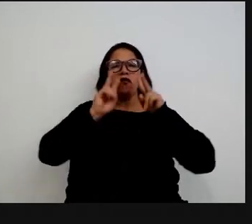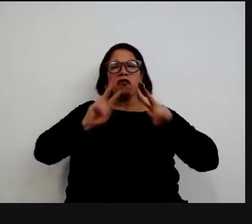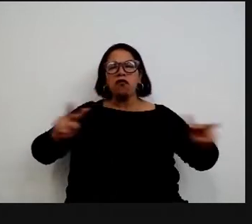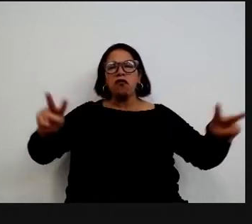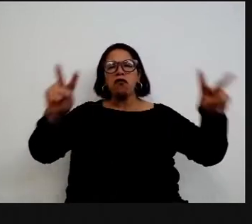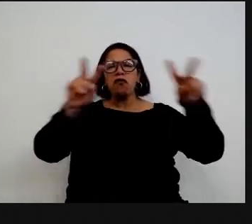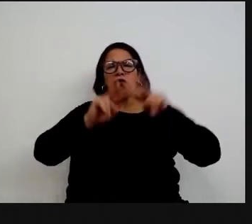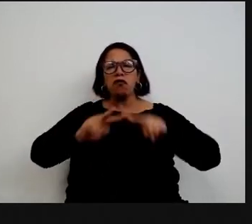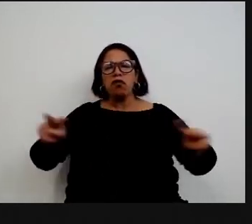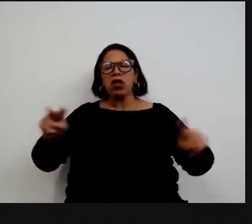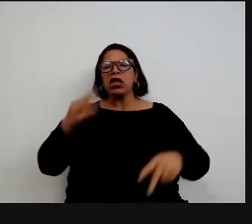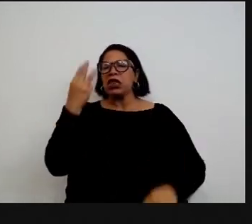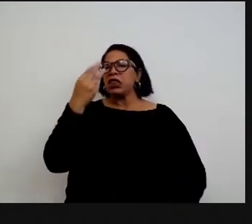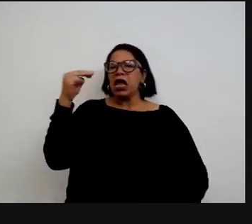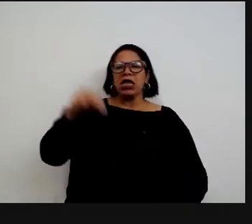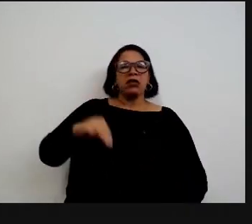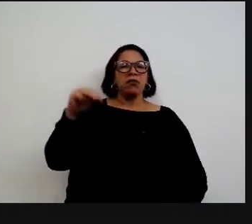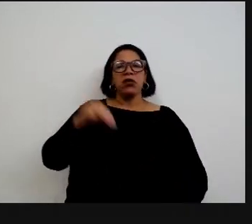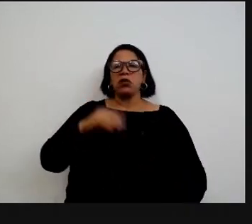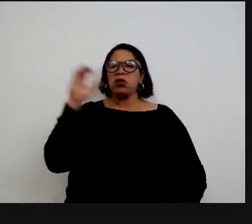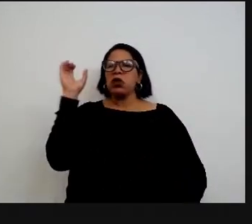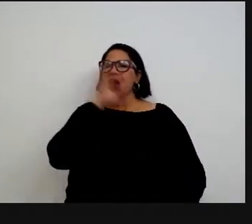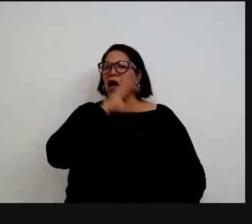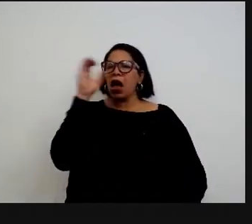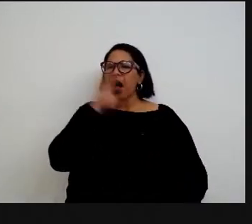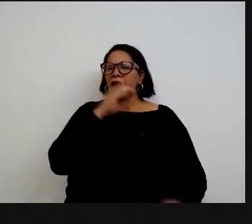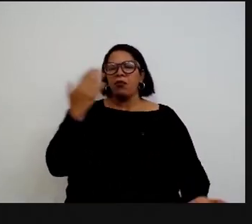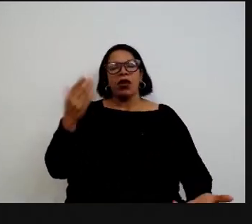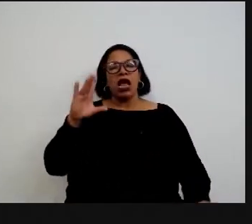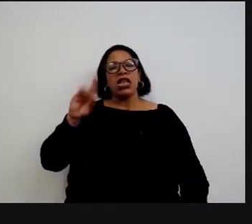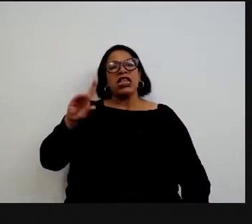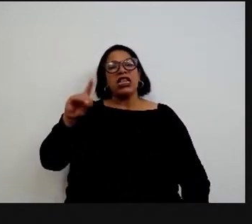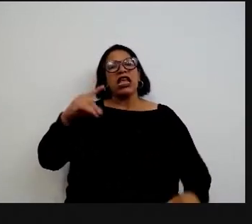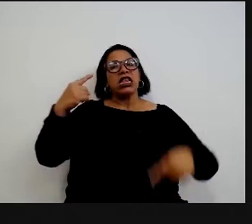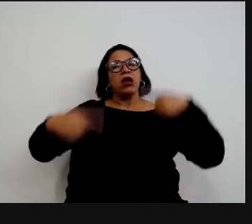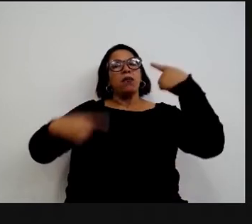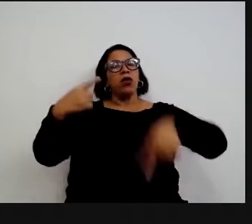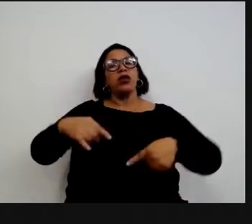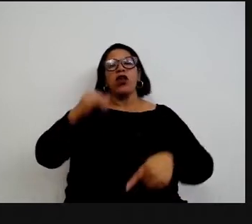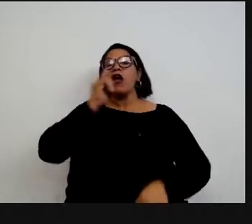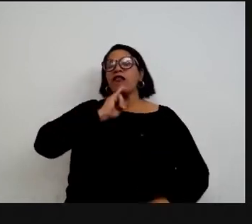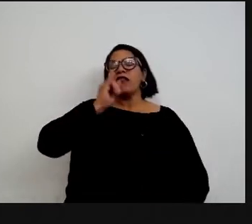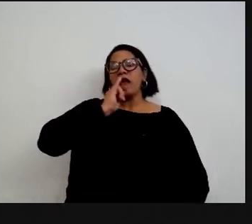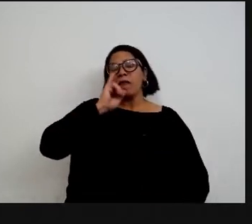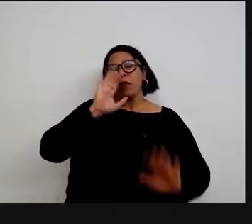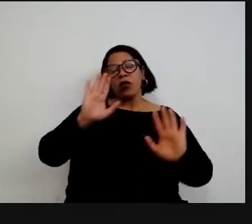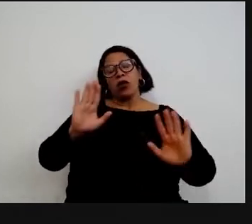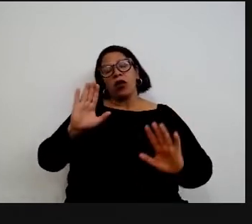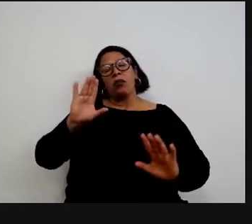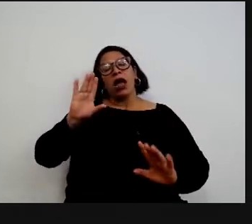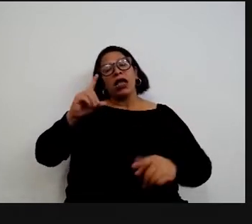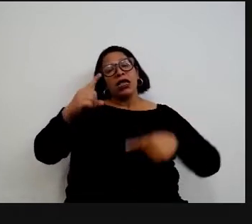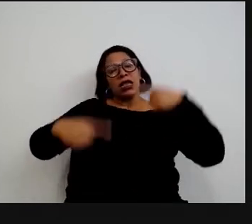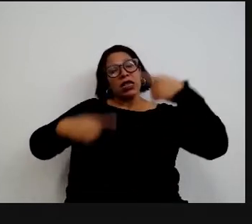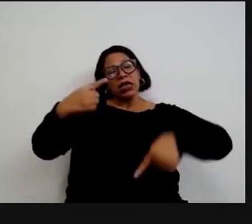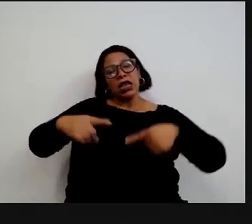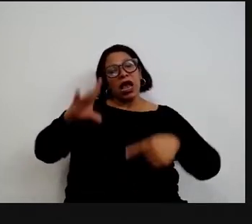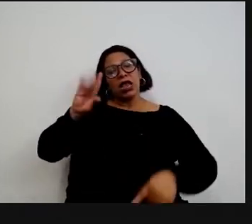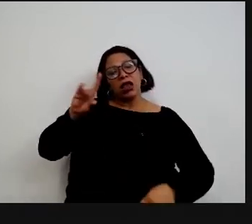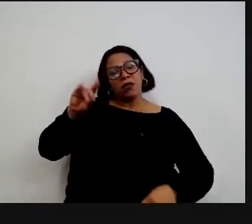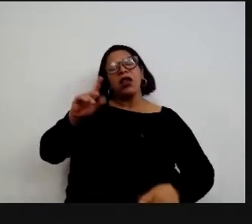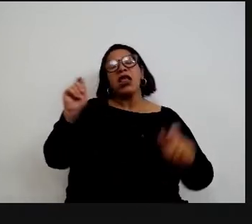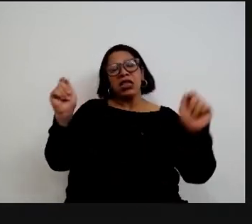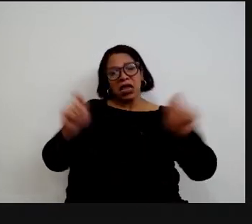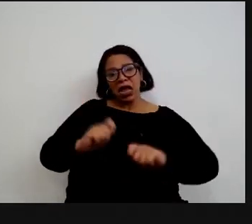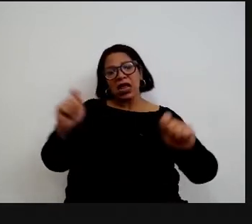Visualização, ensinar esse conceito em 3 minutos para um aluno. E isso na ciência política, estou dando um exemplo da biologia, mas na ciência política isso é